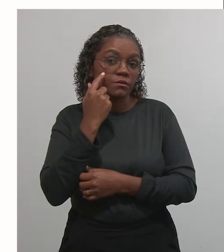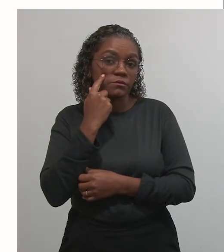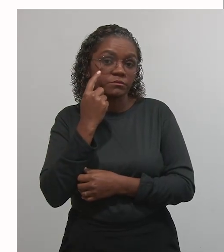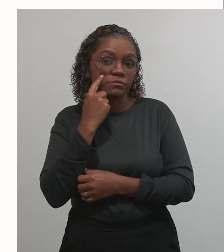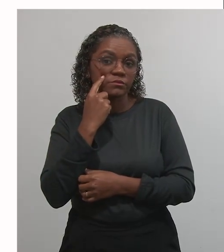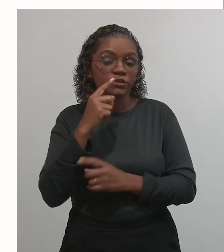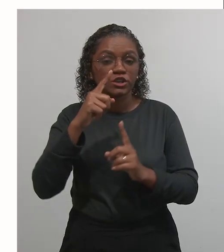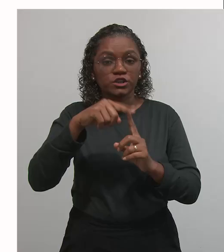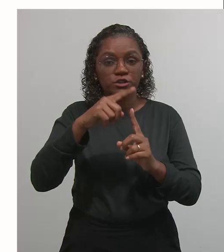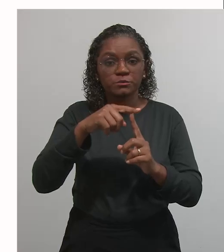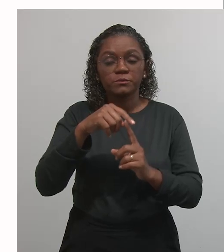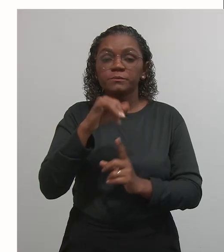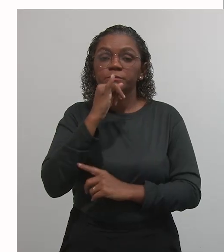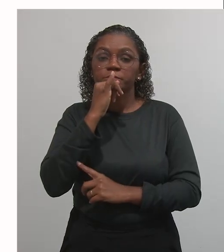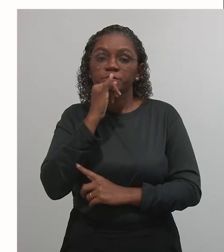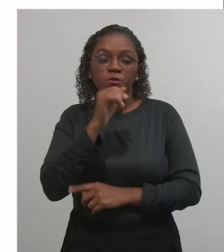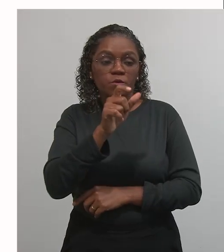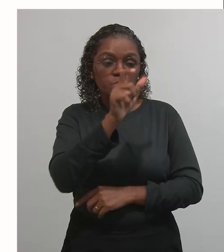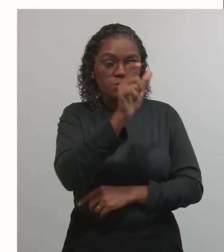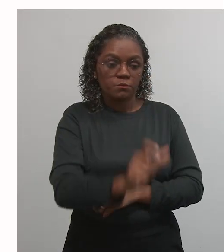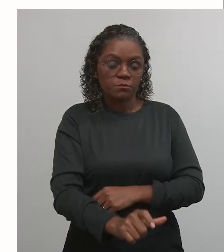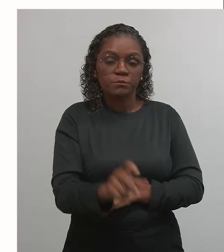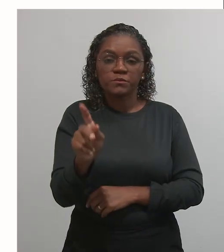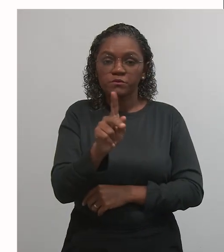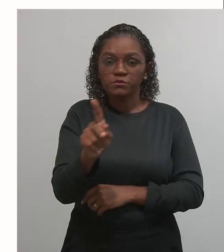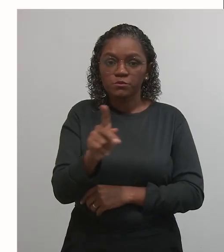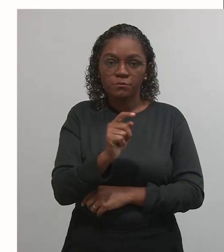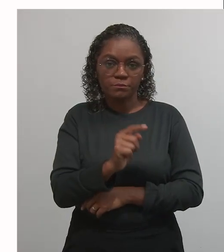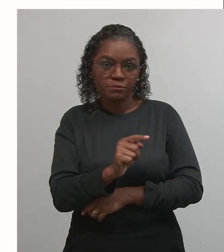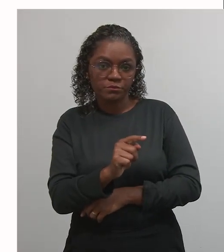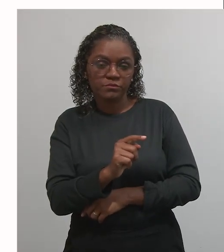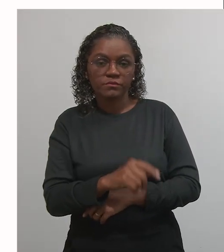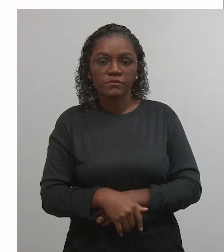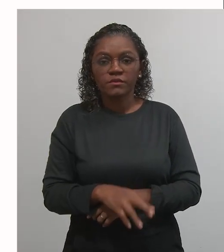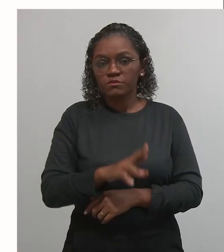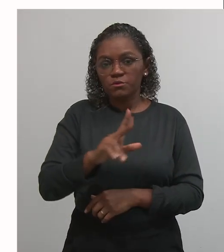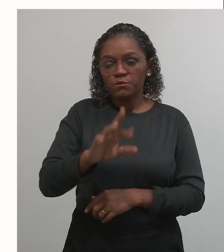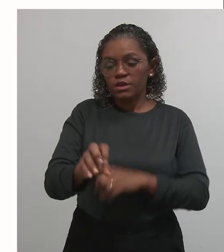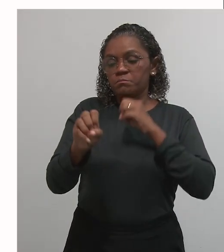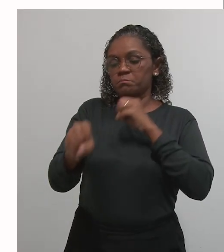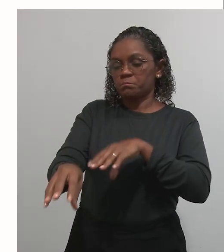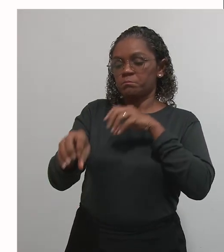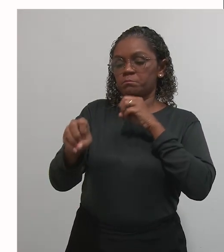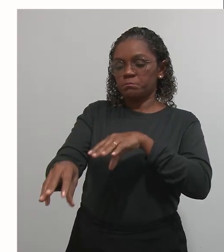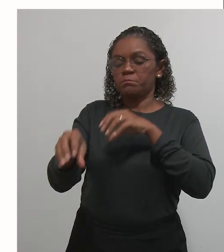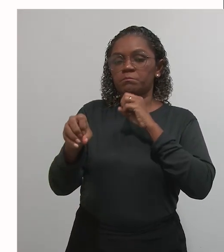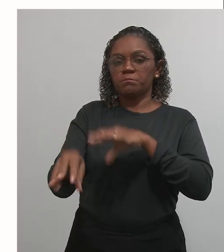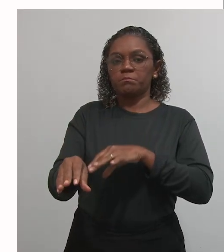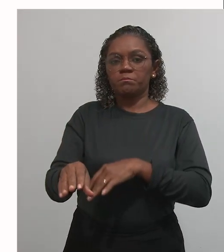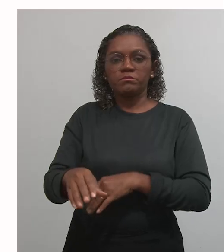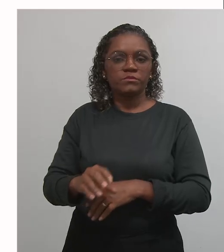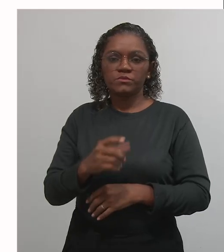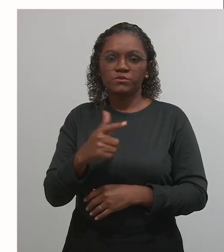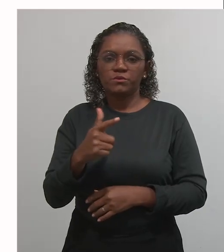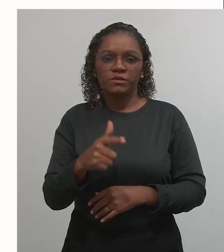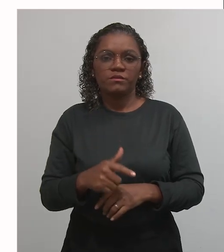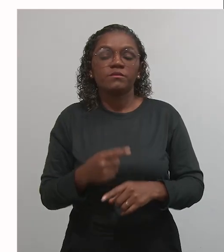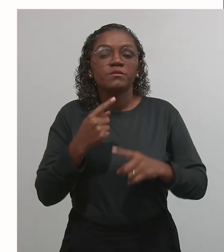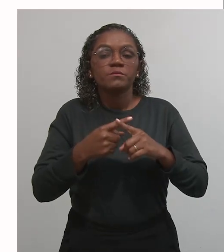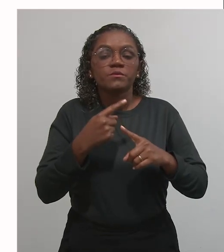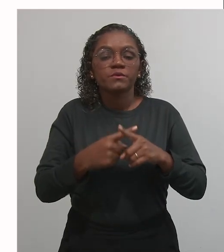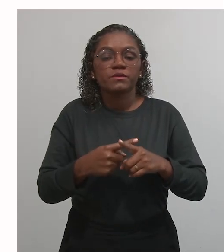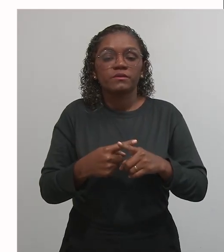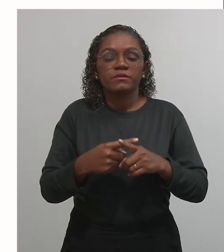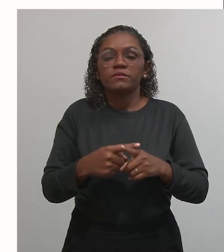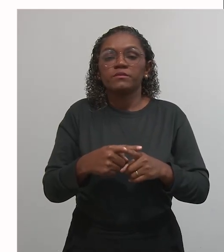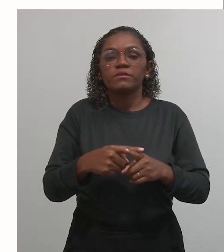vai ensinar o aluno. Por quê? Porque na perspectiva idealista, platônica, no mundo das ideias,